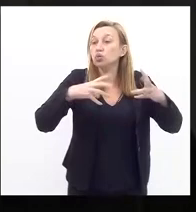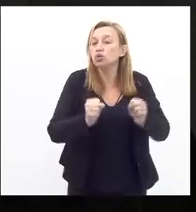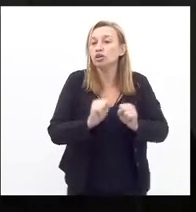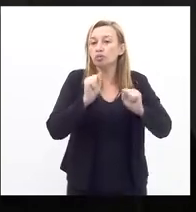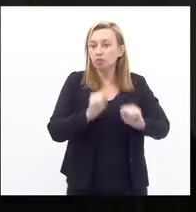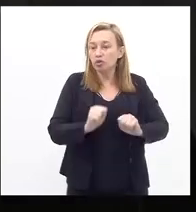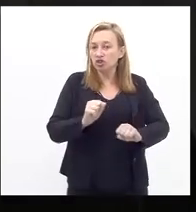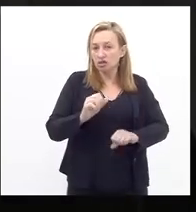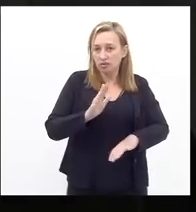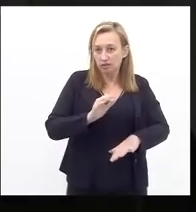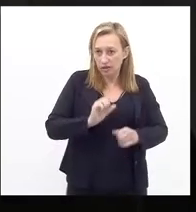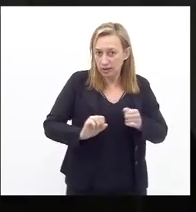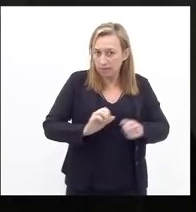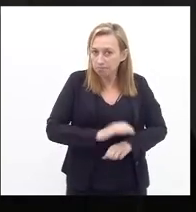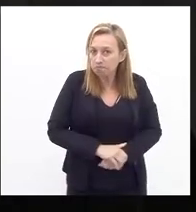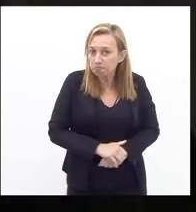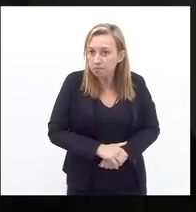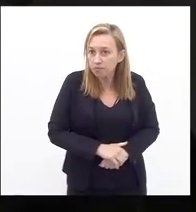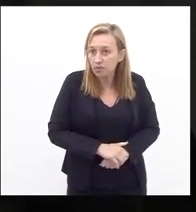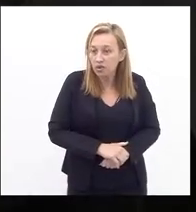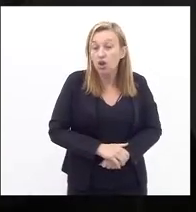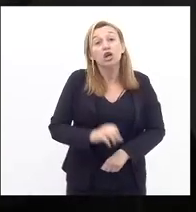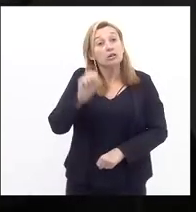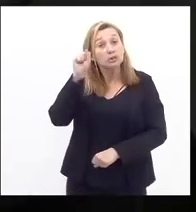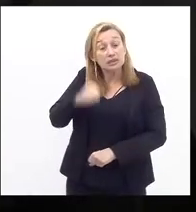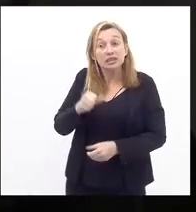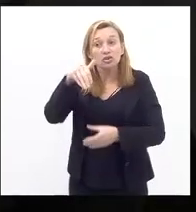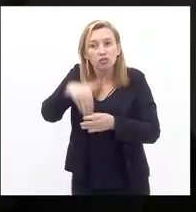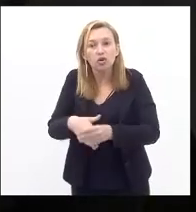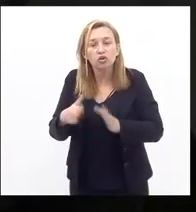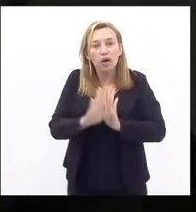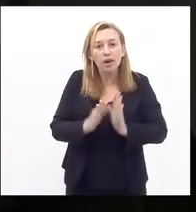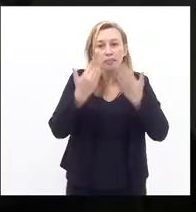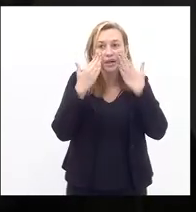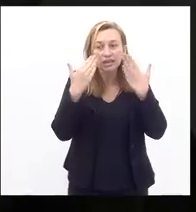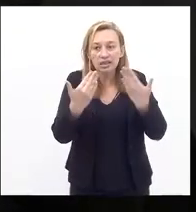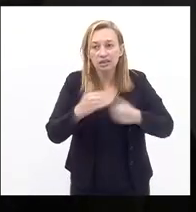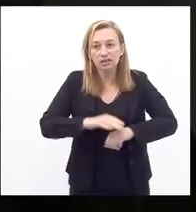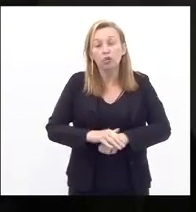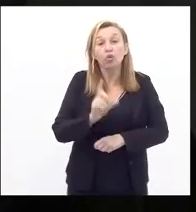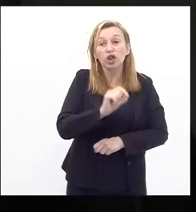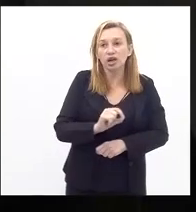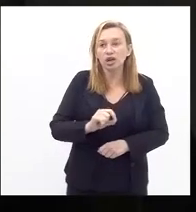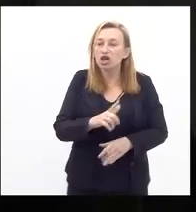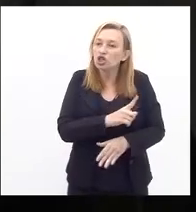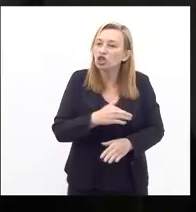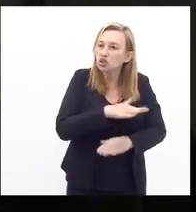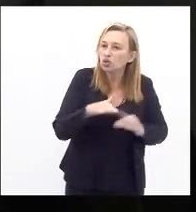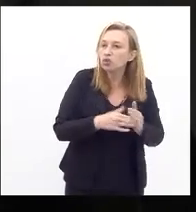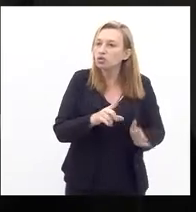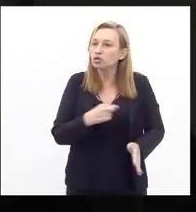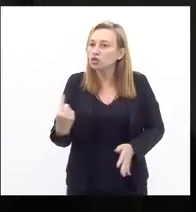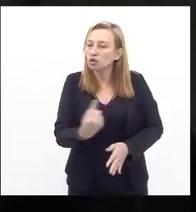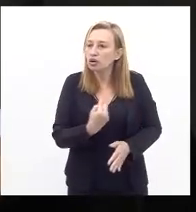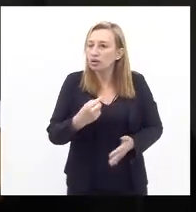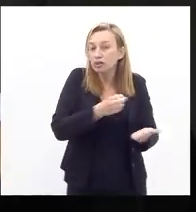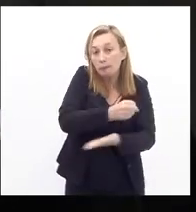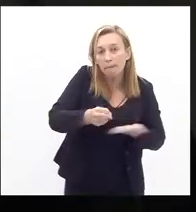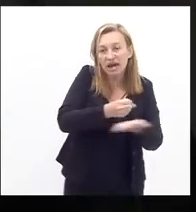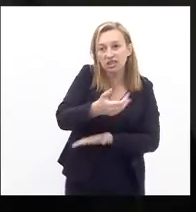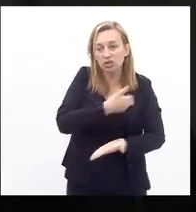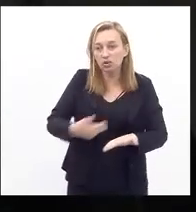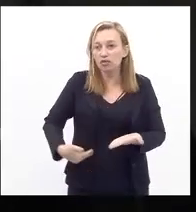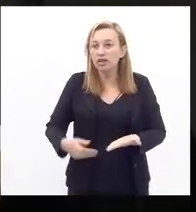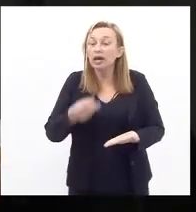mais do que podia ter feito e eu posso sim representa que todos nós que clusive somos base do